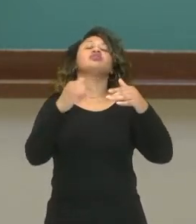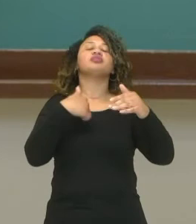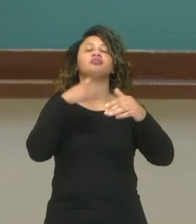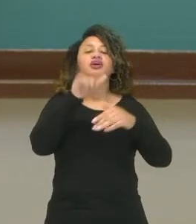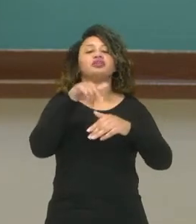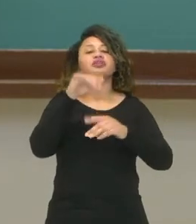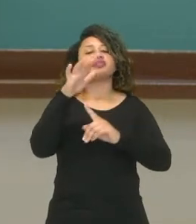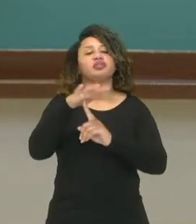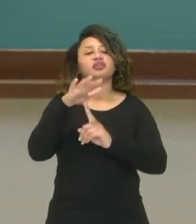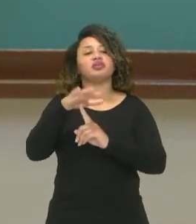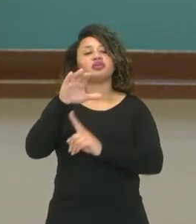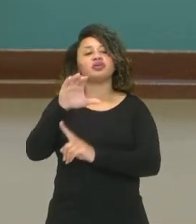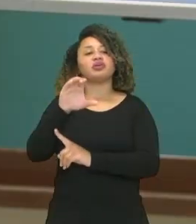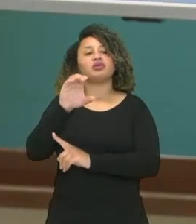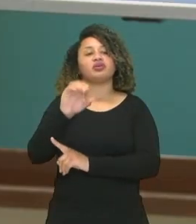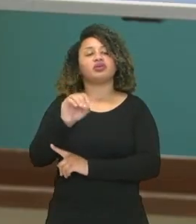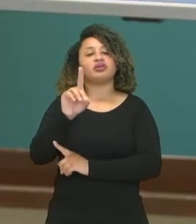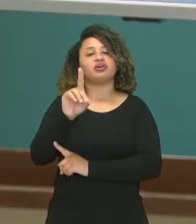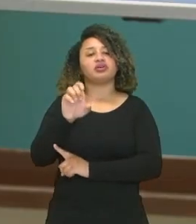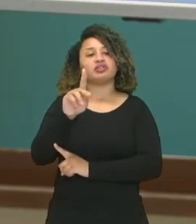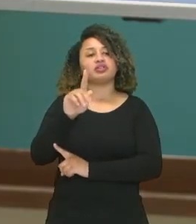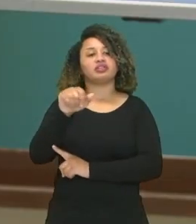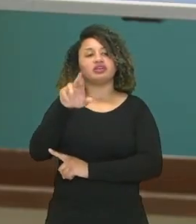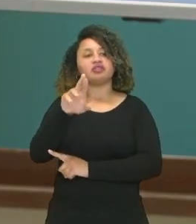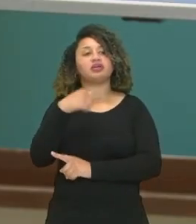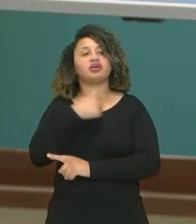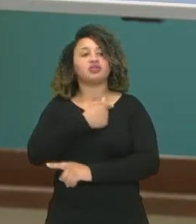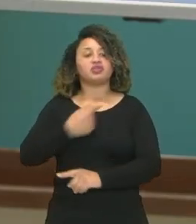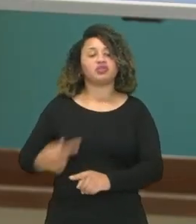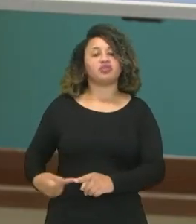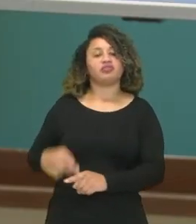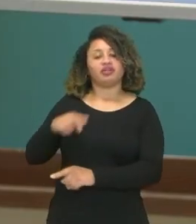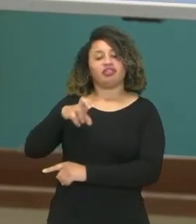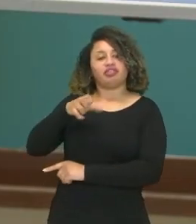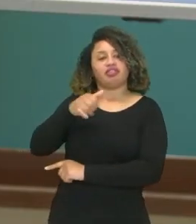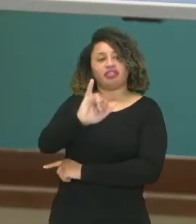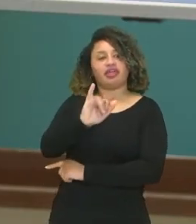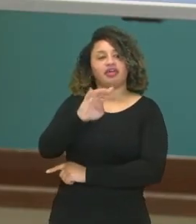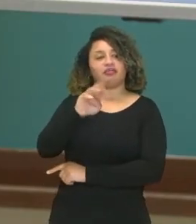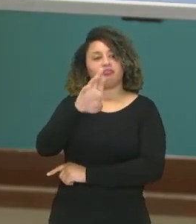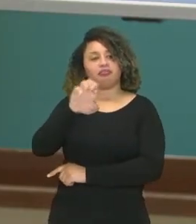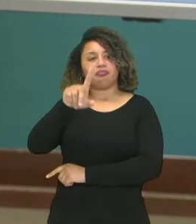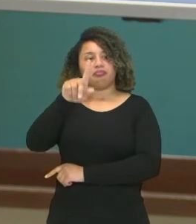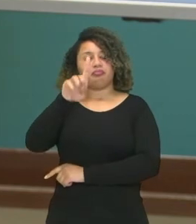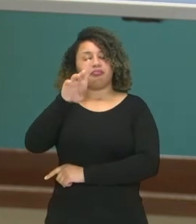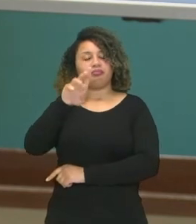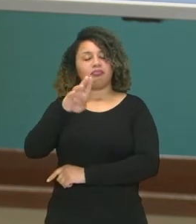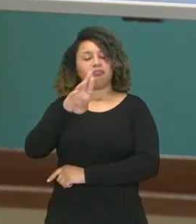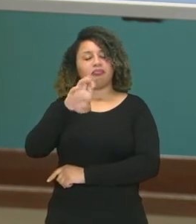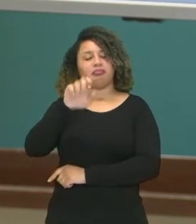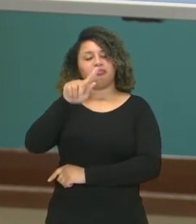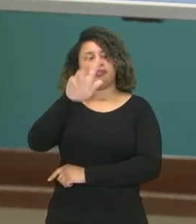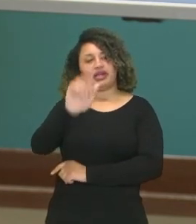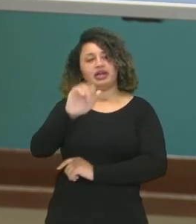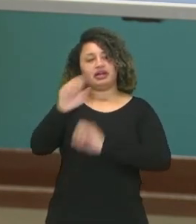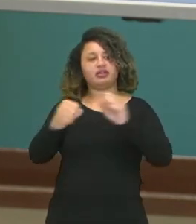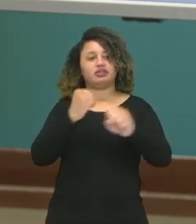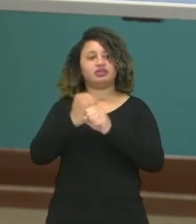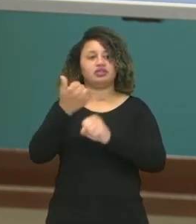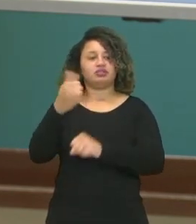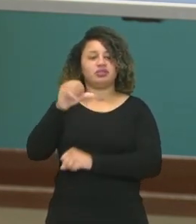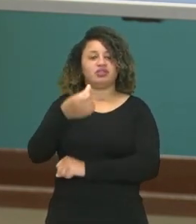CODEPAR, que foi criada no governo do Ney Braga em 1962. Então, uma empresa dedicada a promover